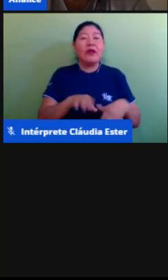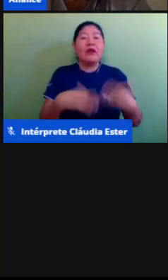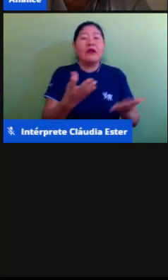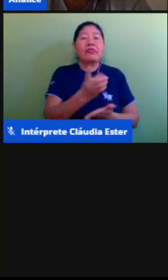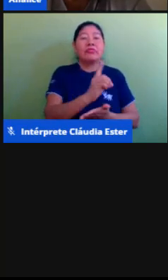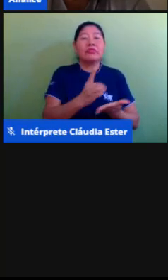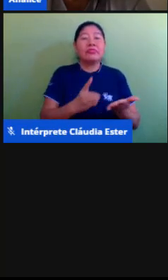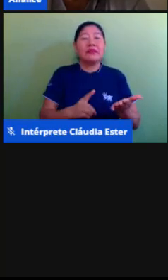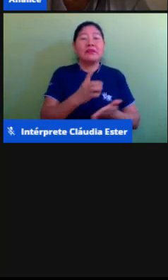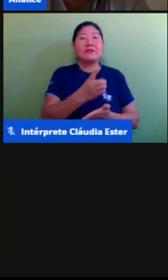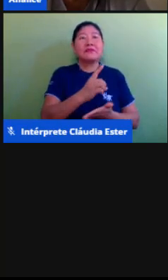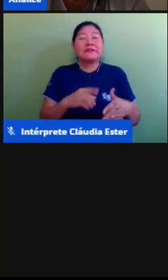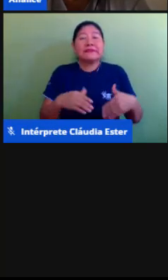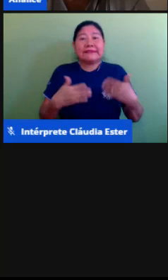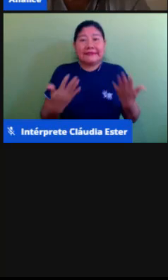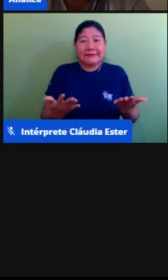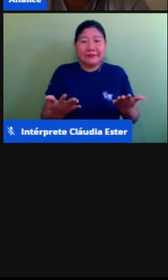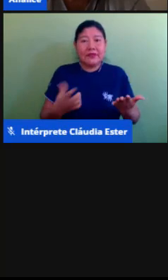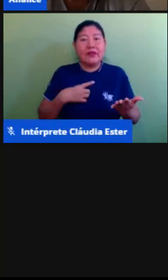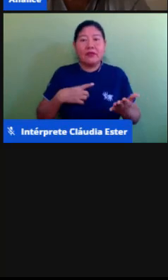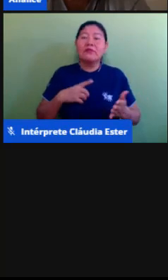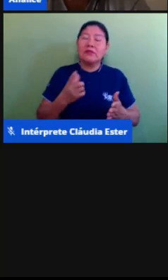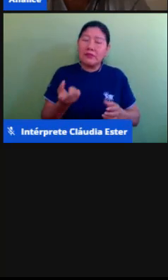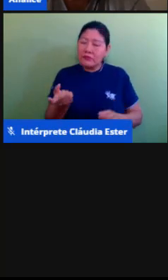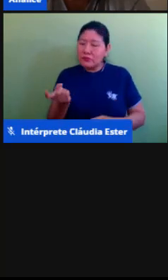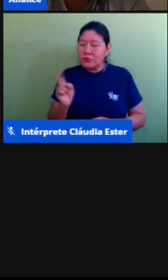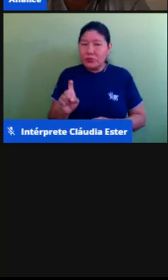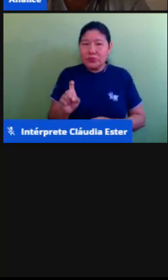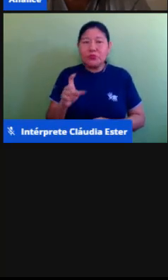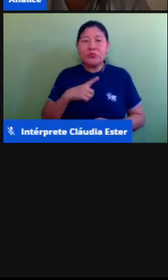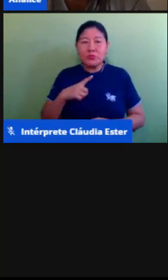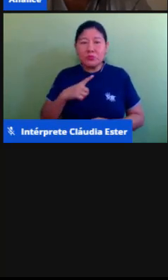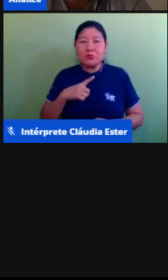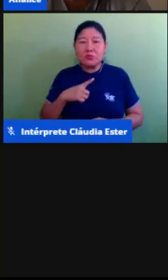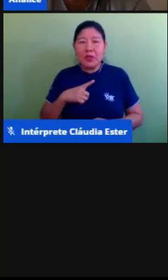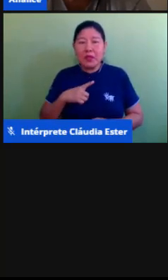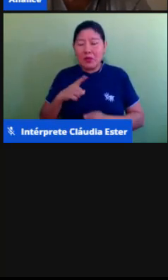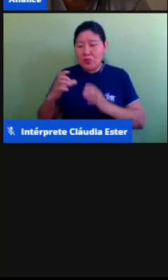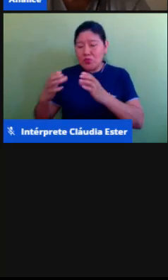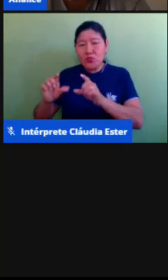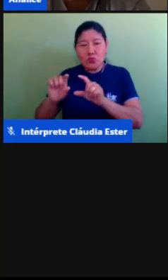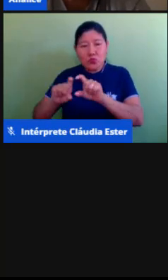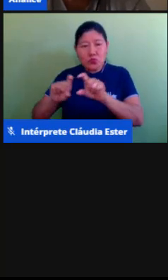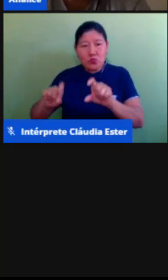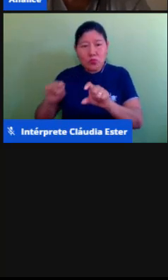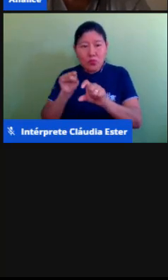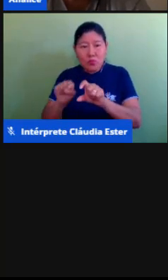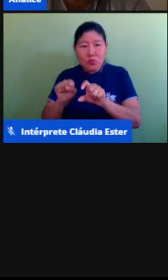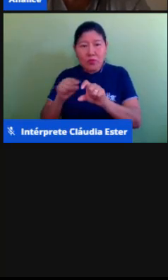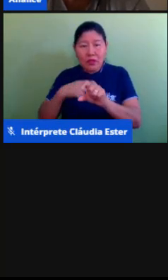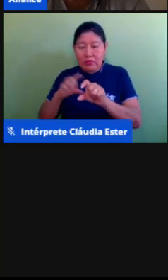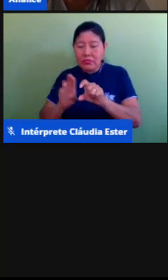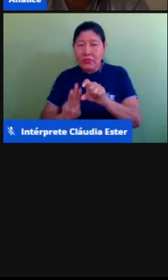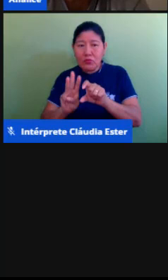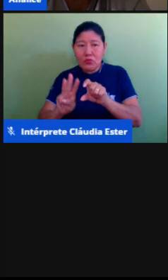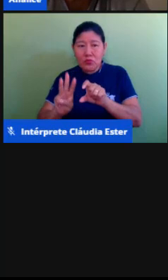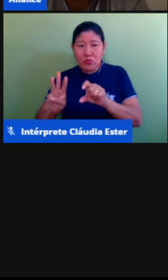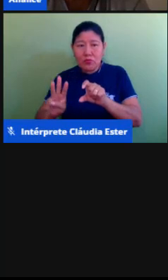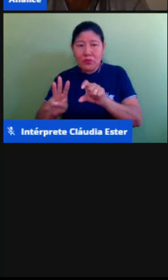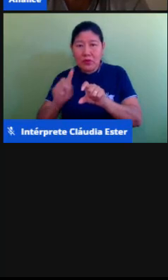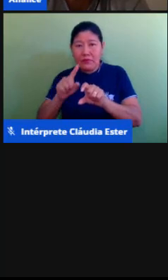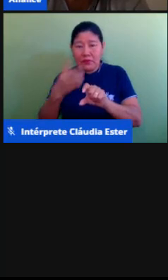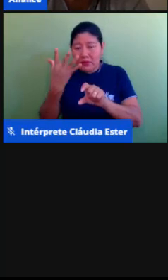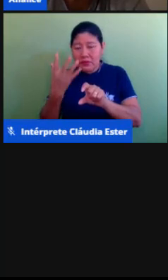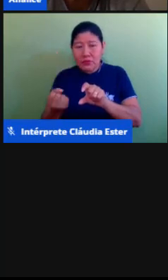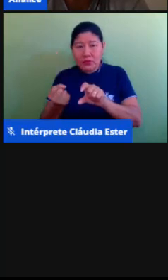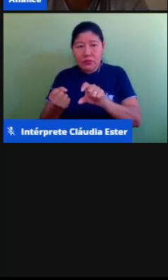tem um cantinho ali, tem uma setinha que fala sobre a formação, sempre vai ter um linkzinho para vocês baixarem essa